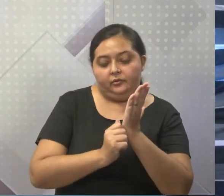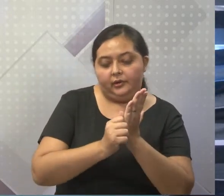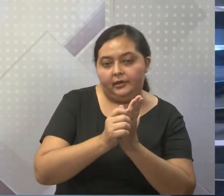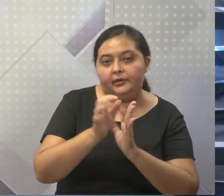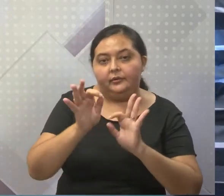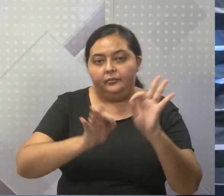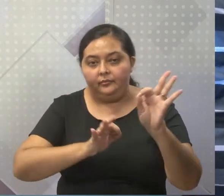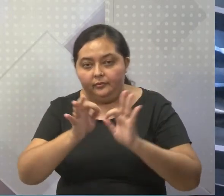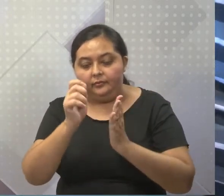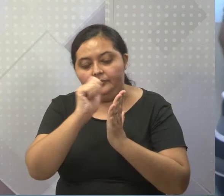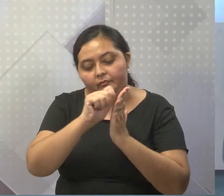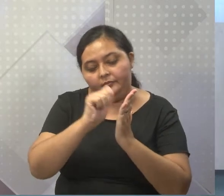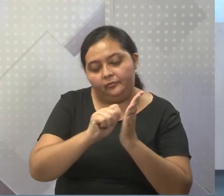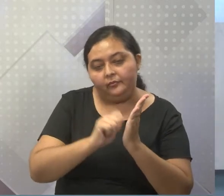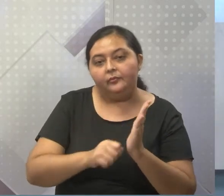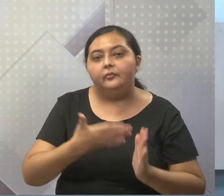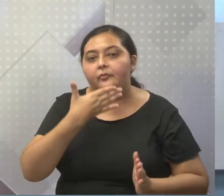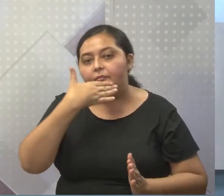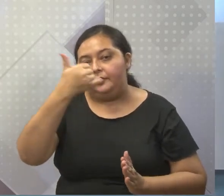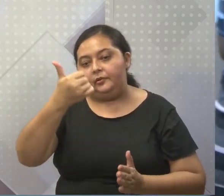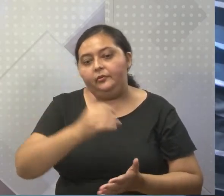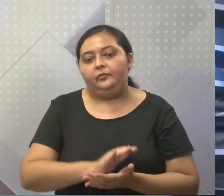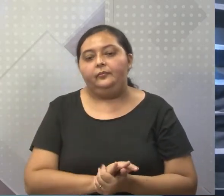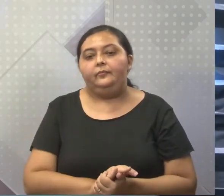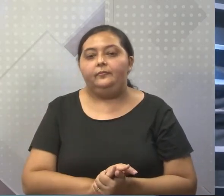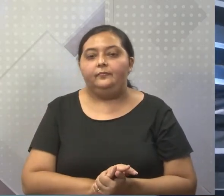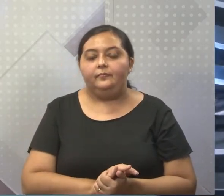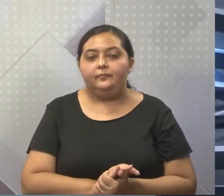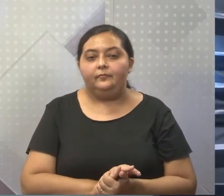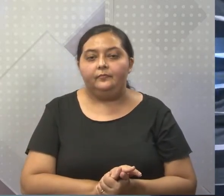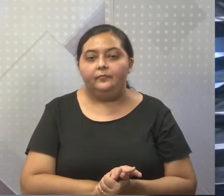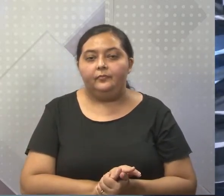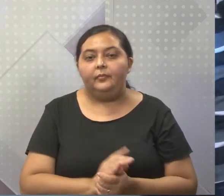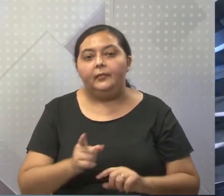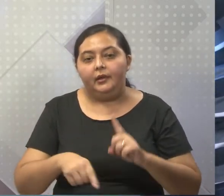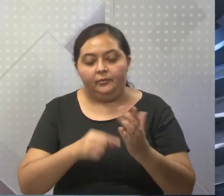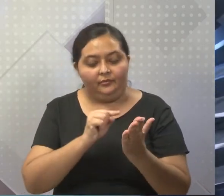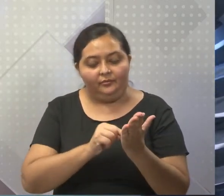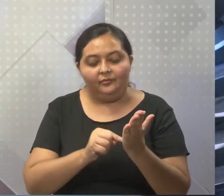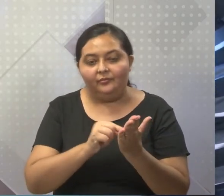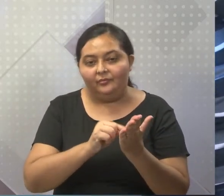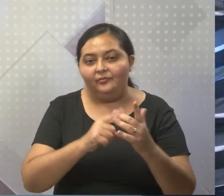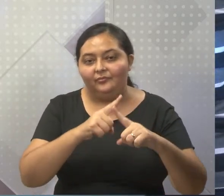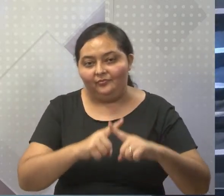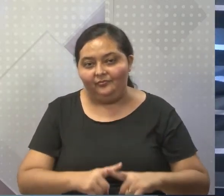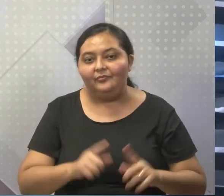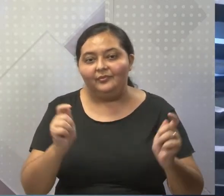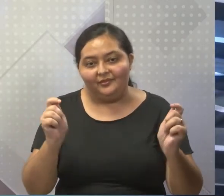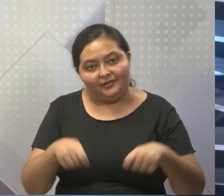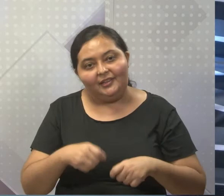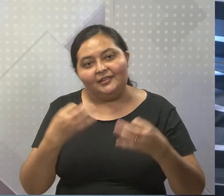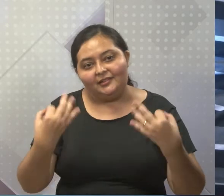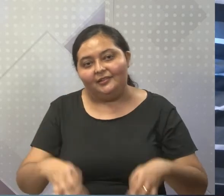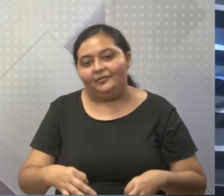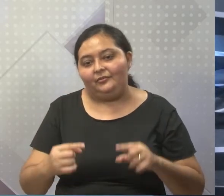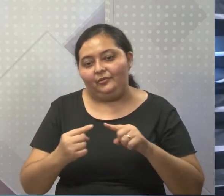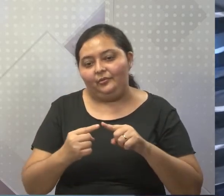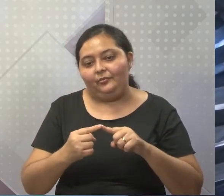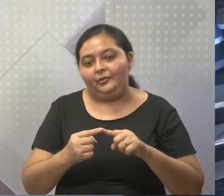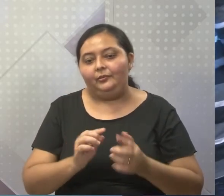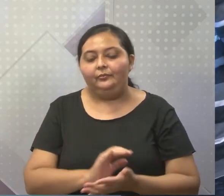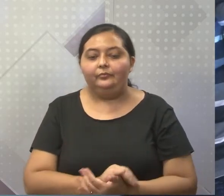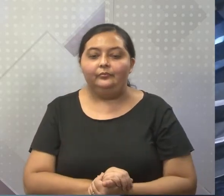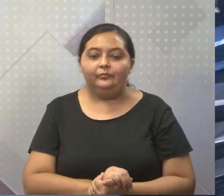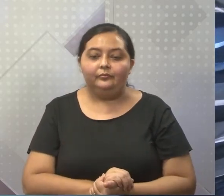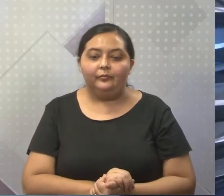direitinho e aí depois, como consequência, você utiliza lá no seu, na sua calculadora para ver se está certinho, né? Vou pegar aqui, ó, o valor